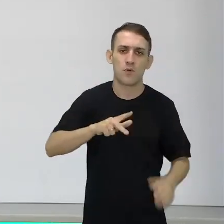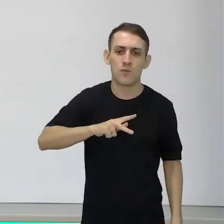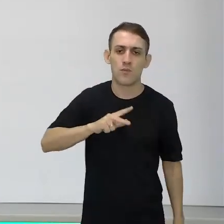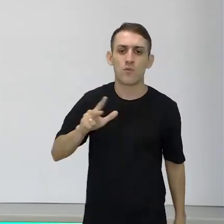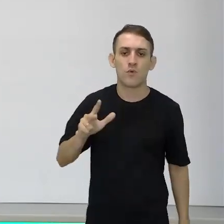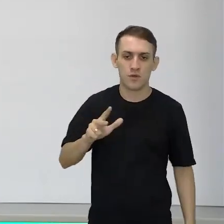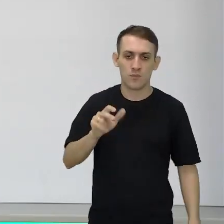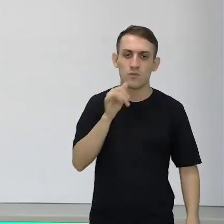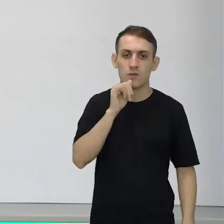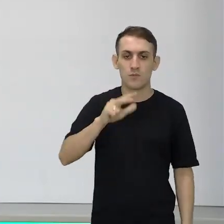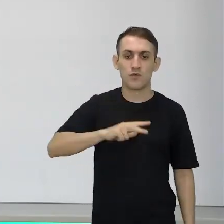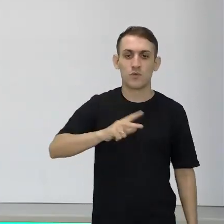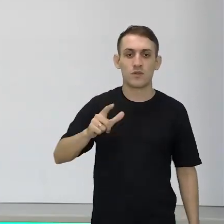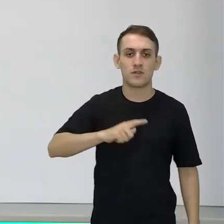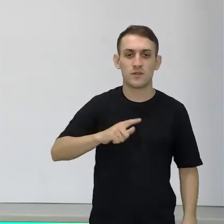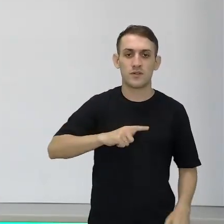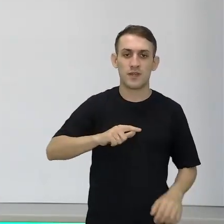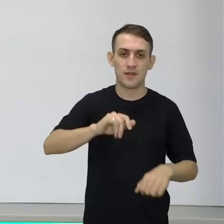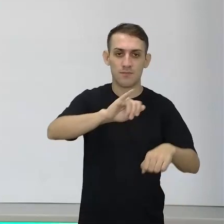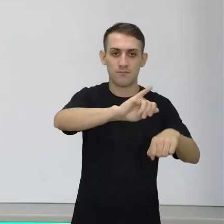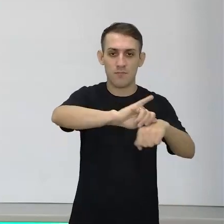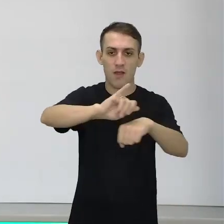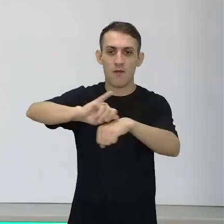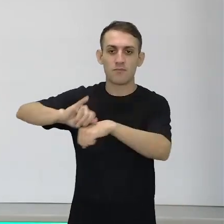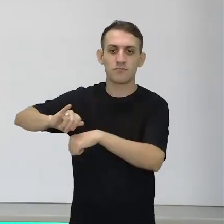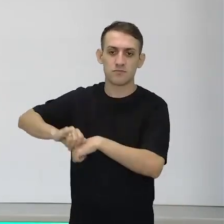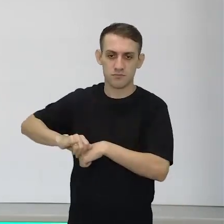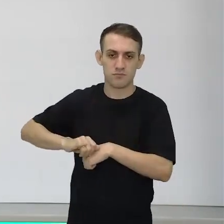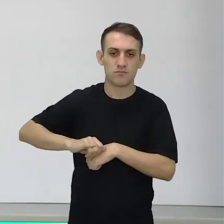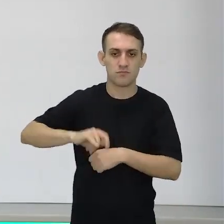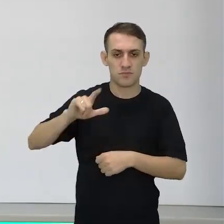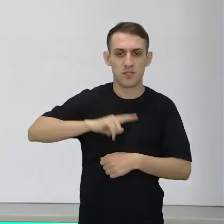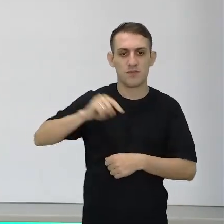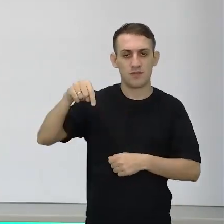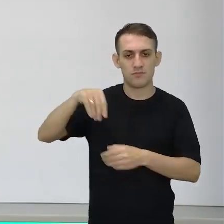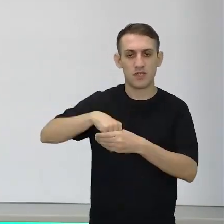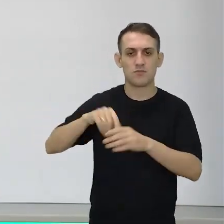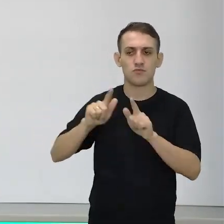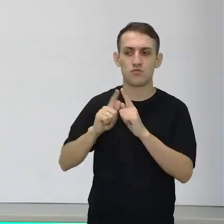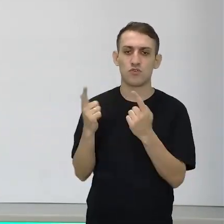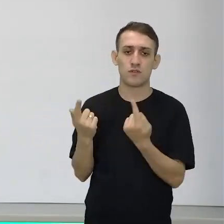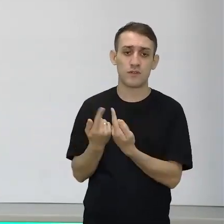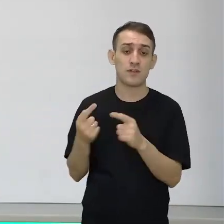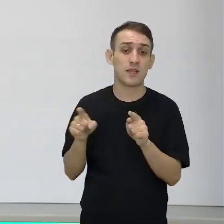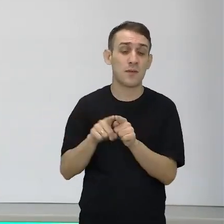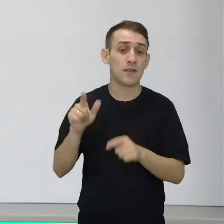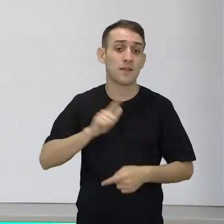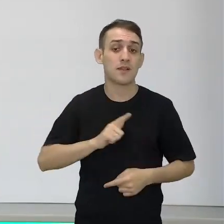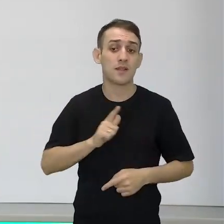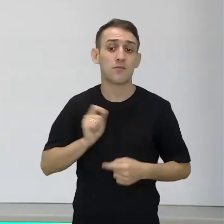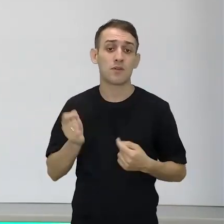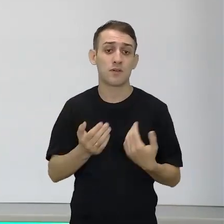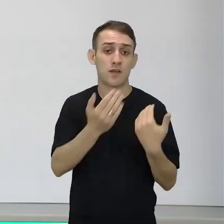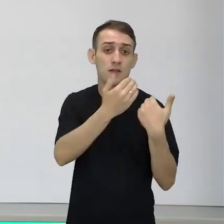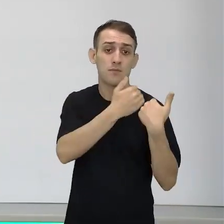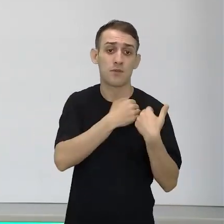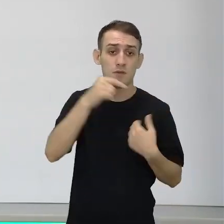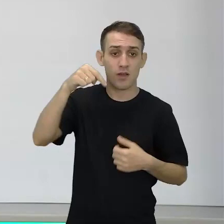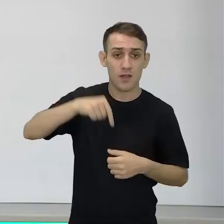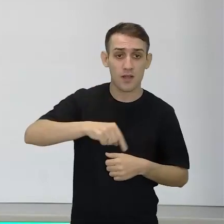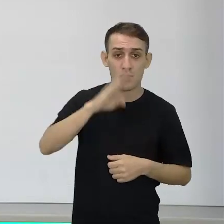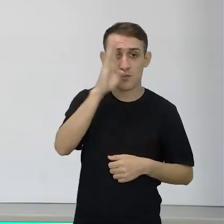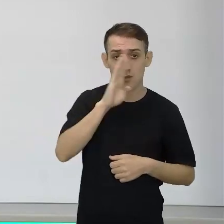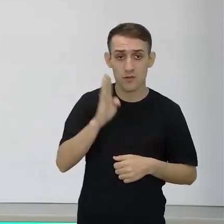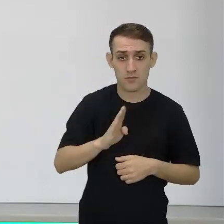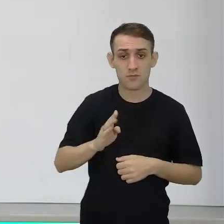Então, Portugal ele divide aí por capitanias, esse espaço geográfico, onde aí tem responsáveis aqui do Brasil